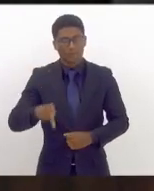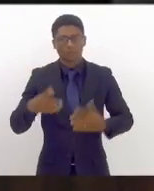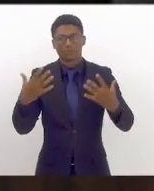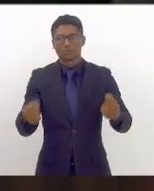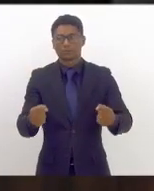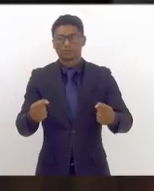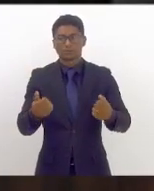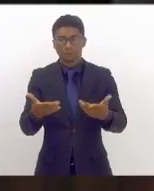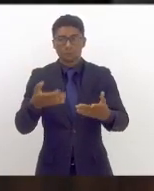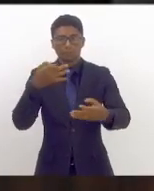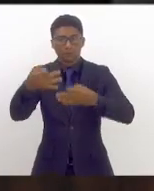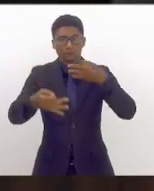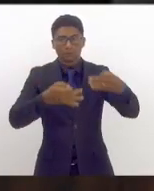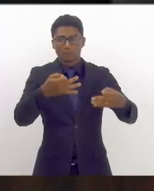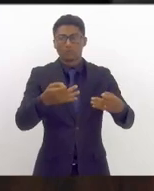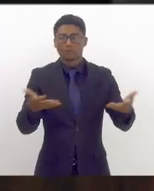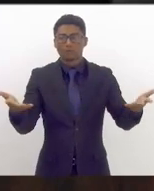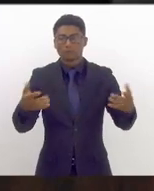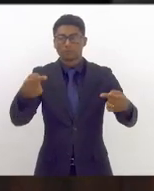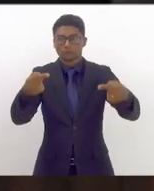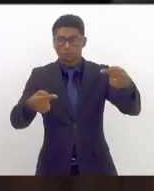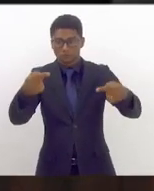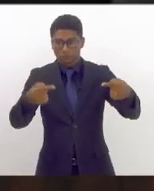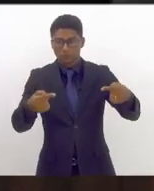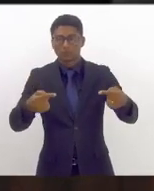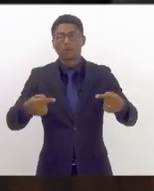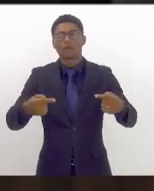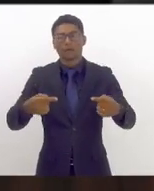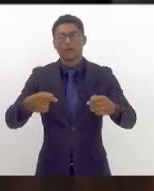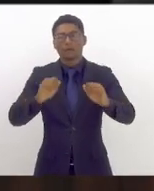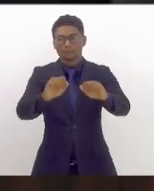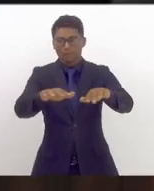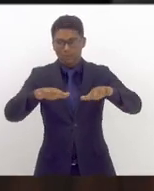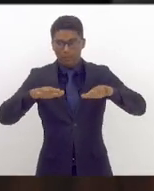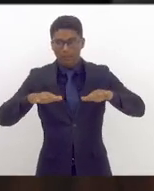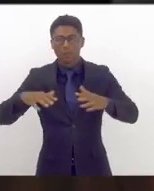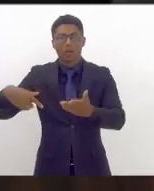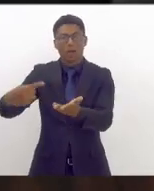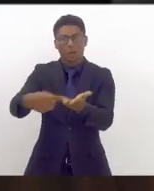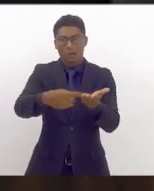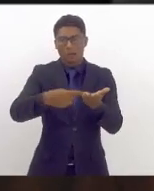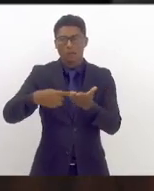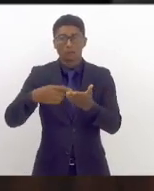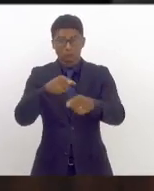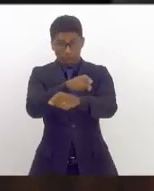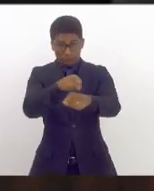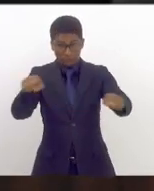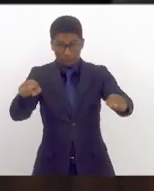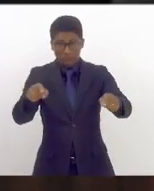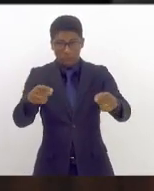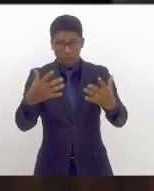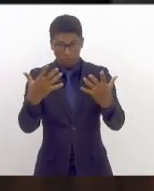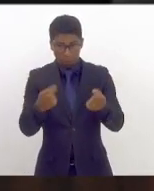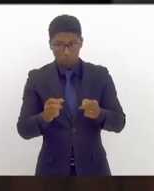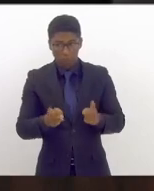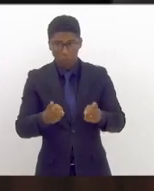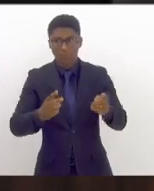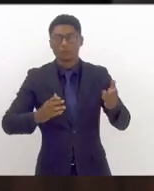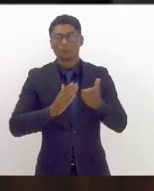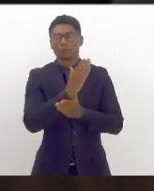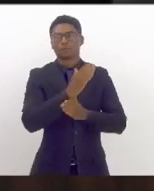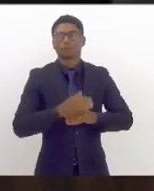presidências emitidos com a discussão com um acordo do plenário seus que aprovam permaneça Como estão aprovado